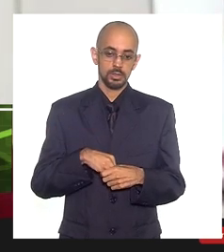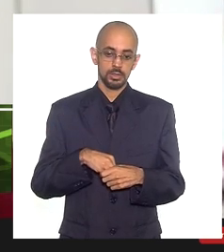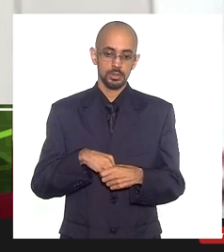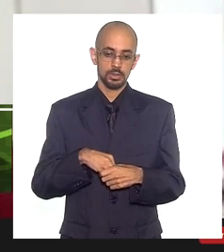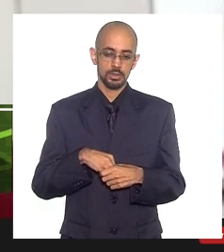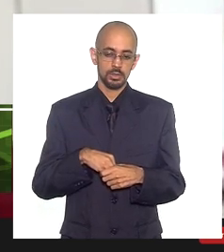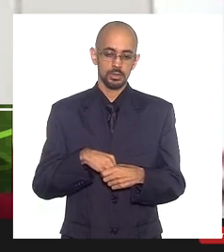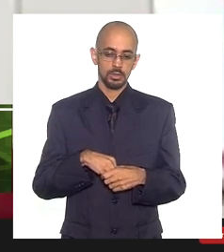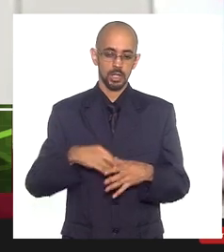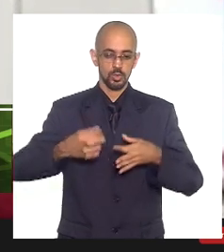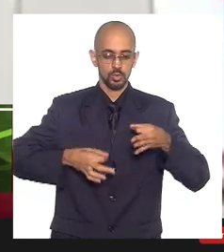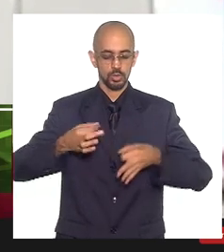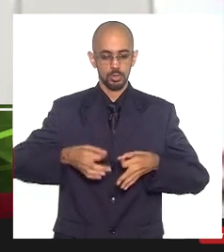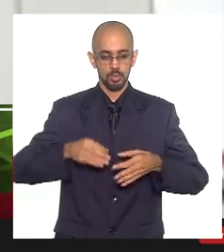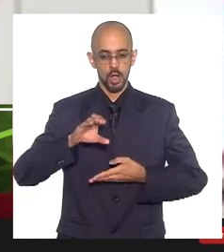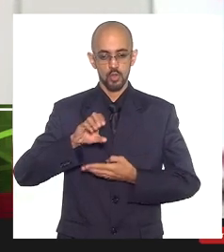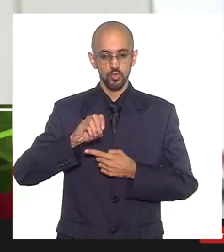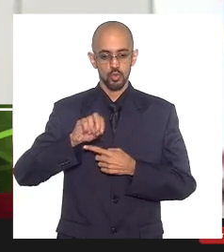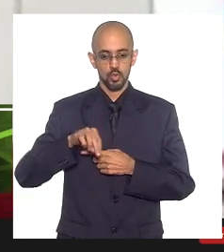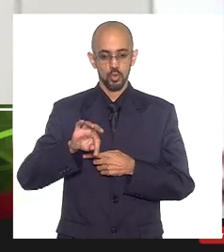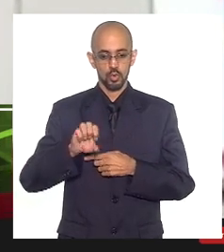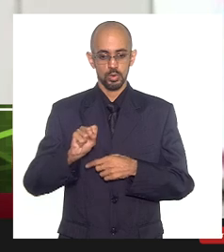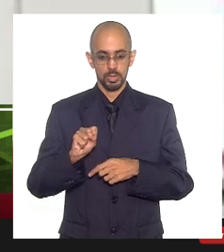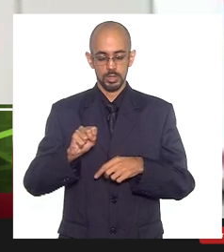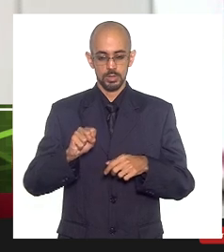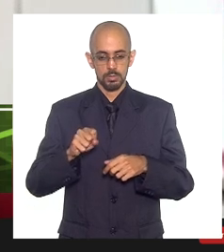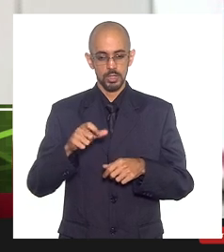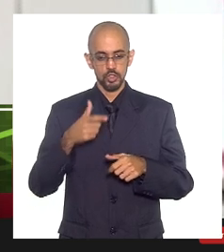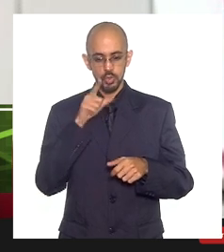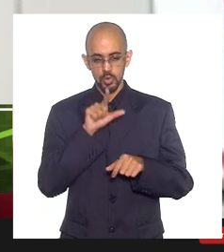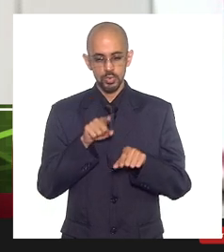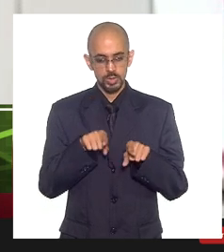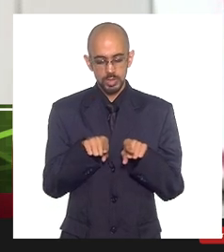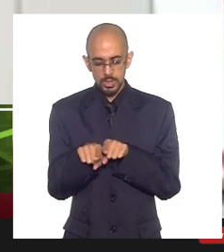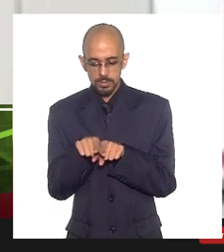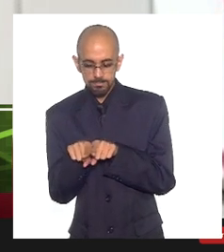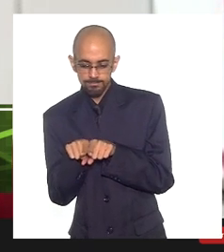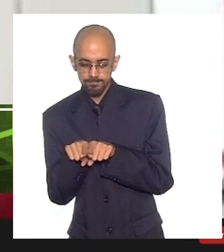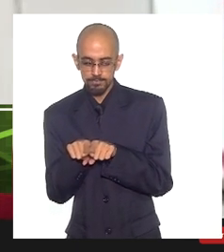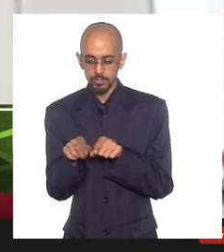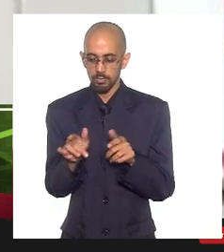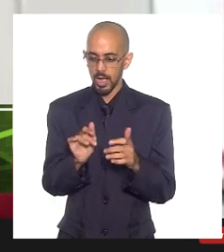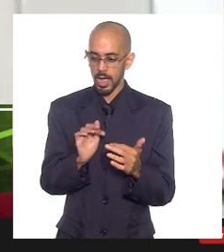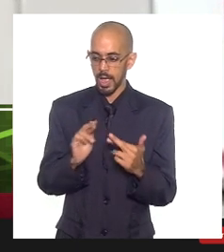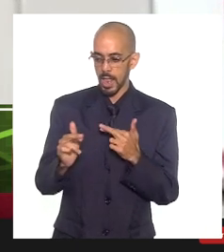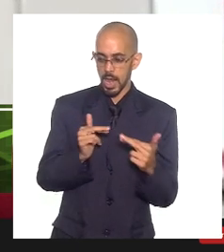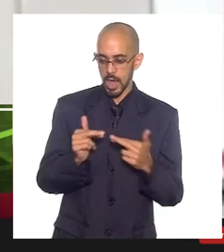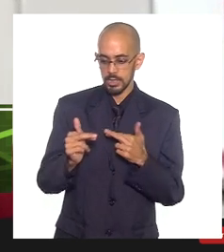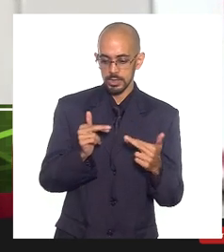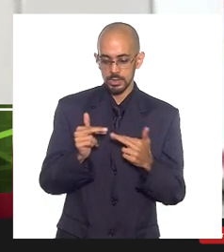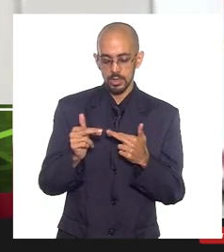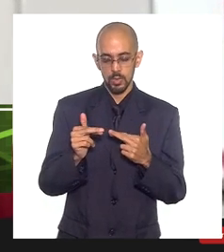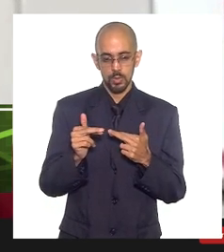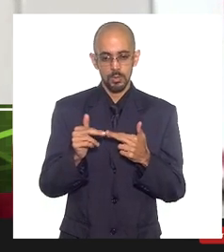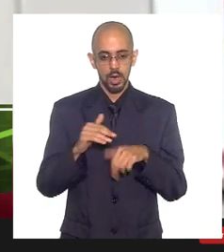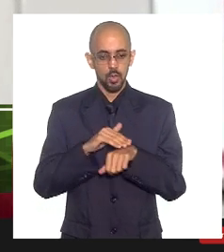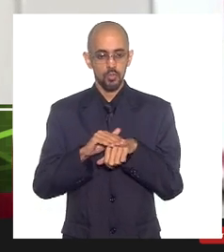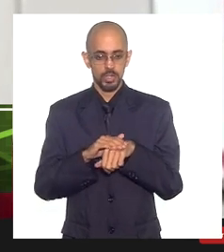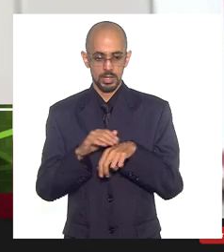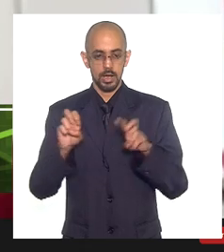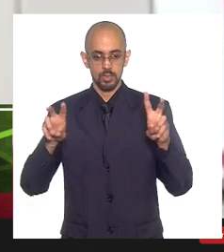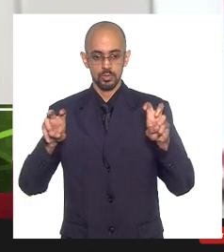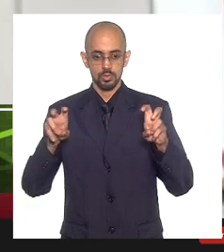no tribunal de contas do estado para estreitar essa relação permitir um aprofundamento do tratamento dos temas então